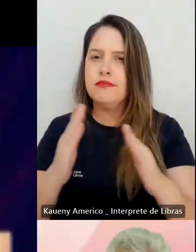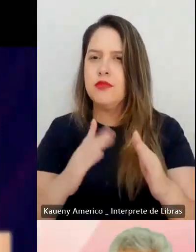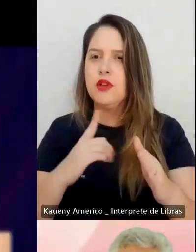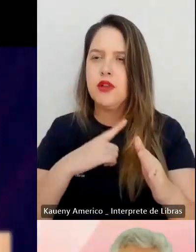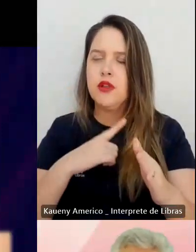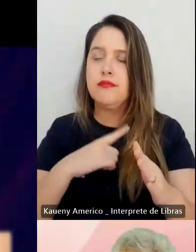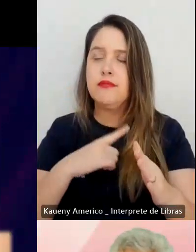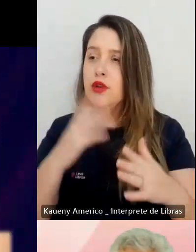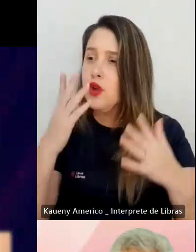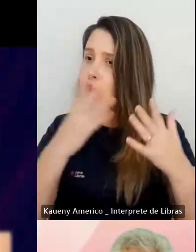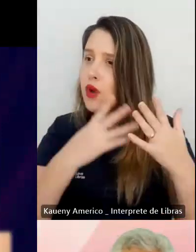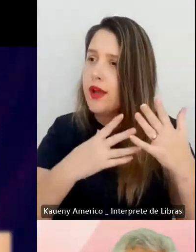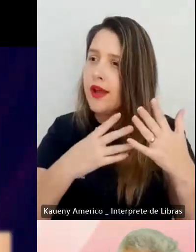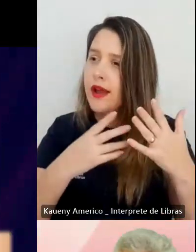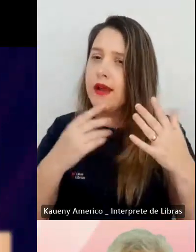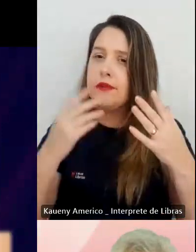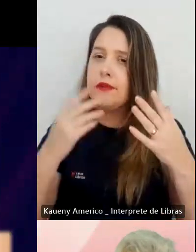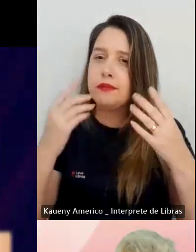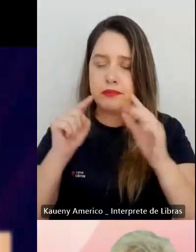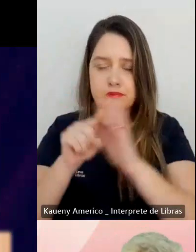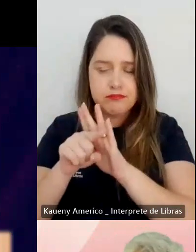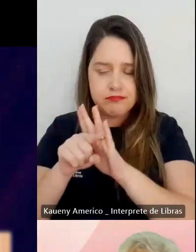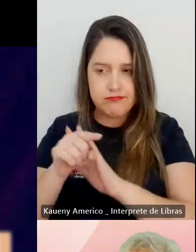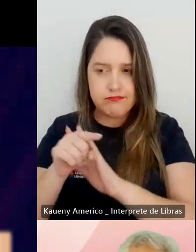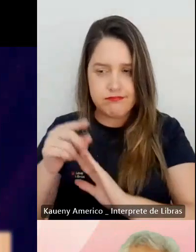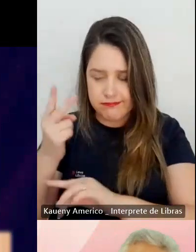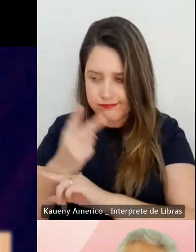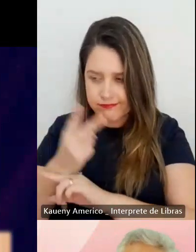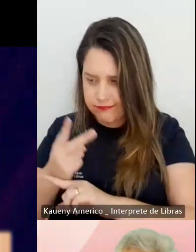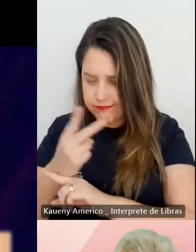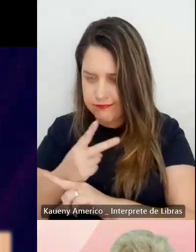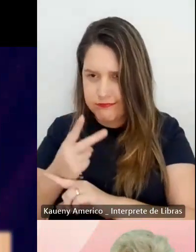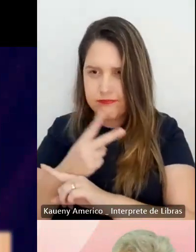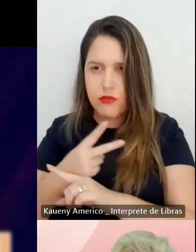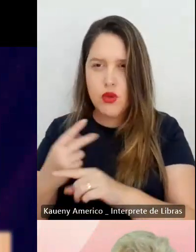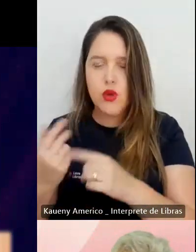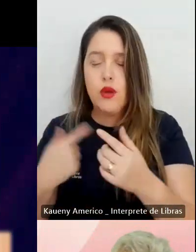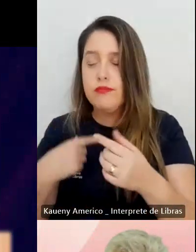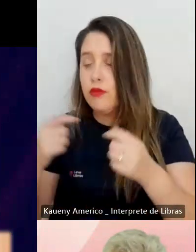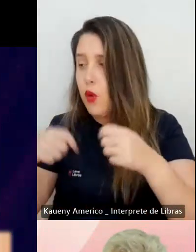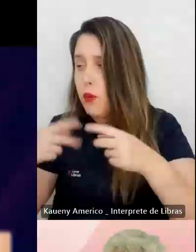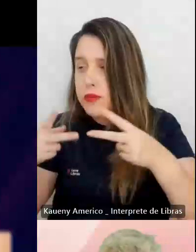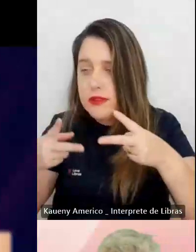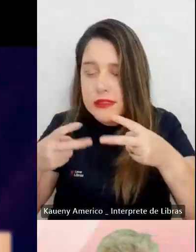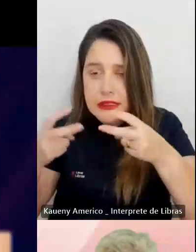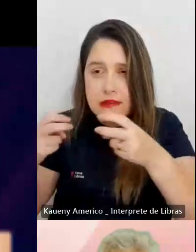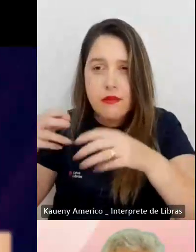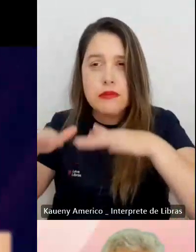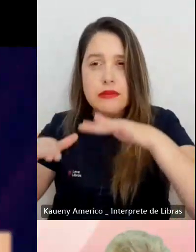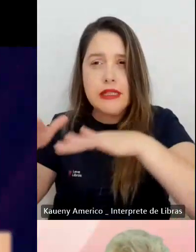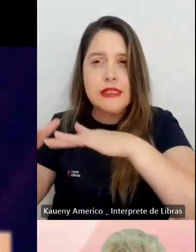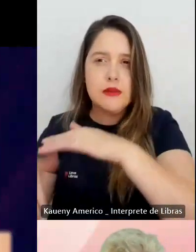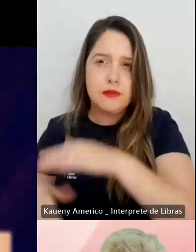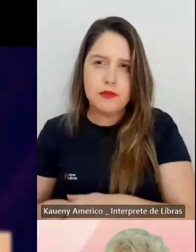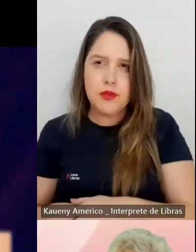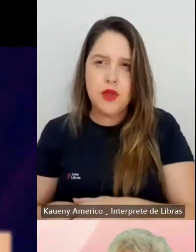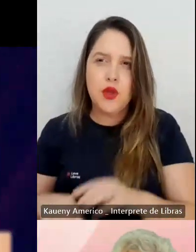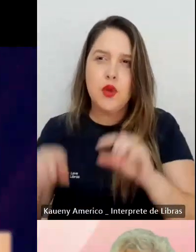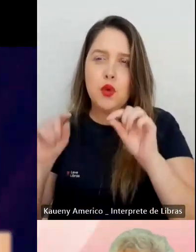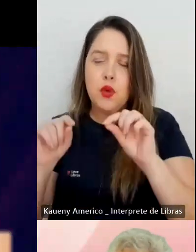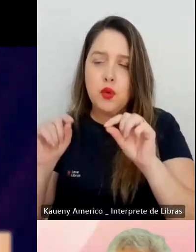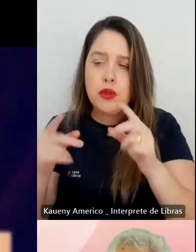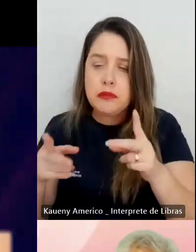se examinar e procurar alguma alteração ou observar alguma alteração. Então, o que observar?